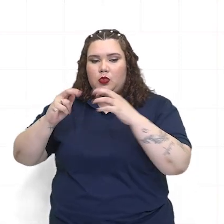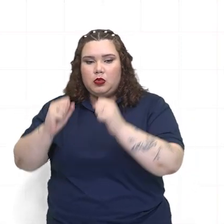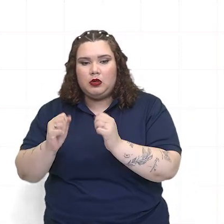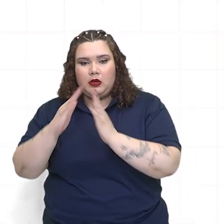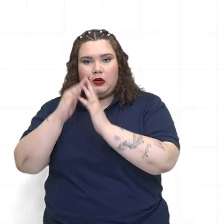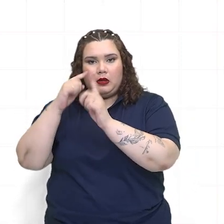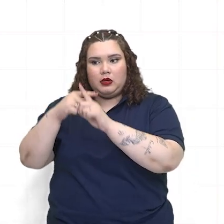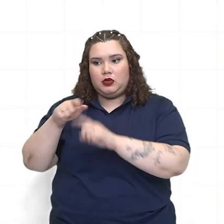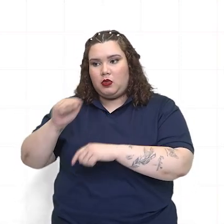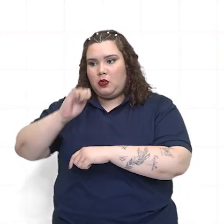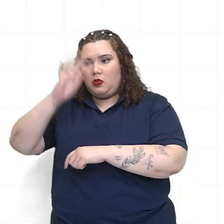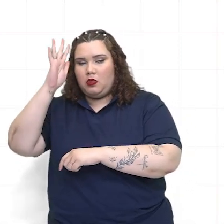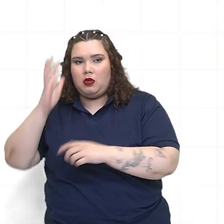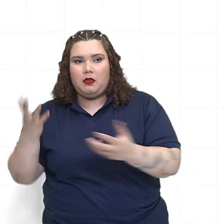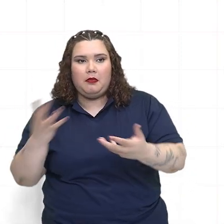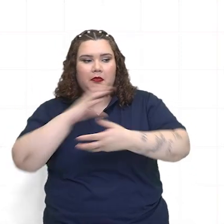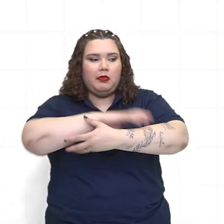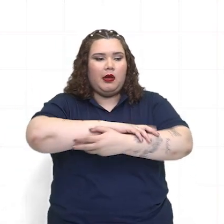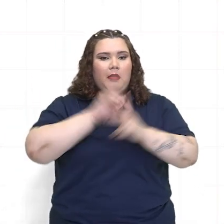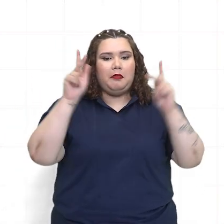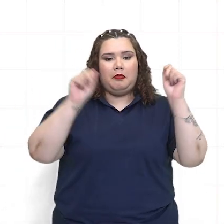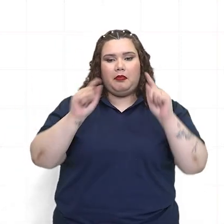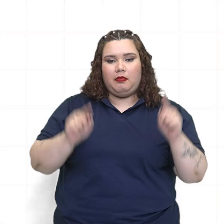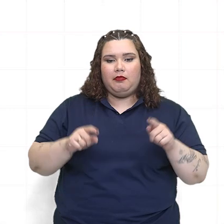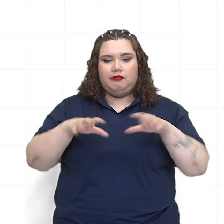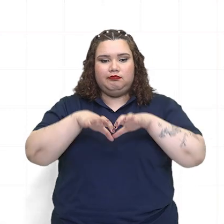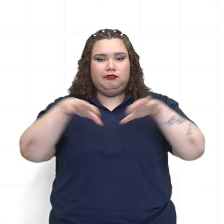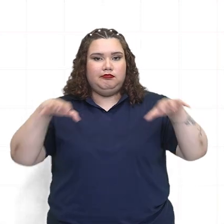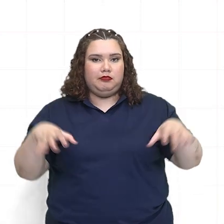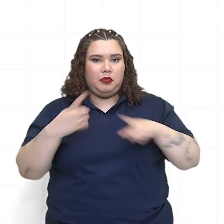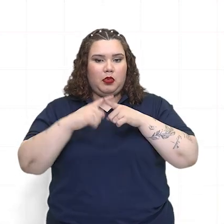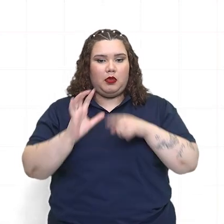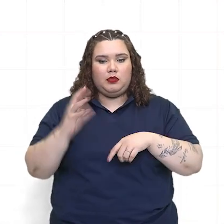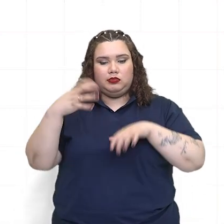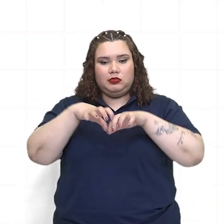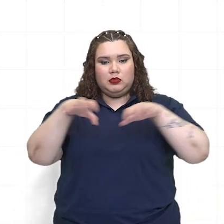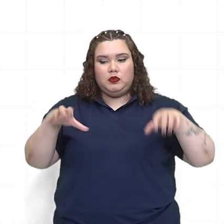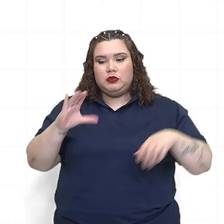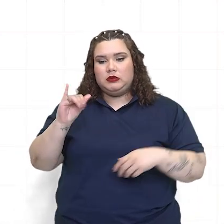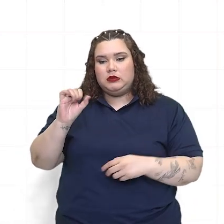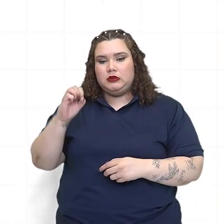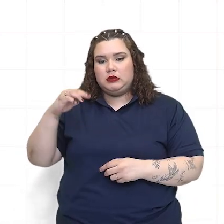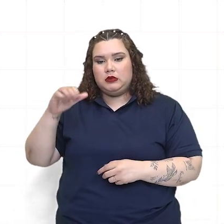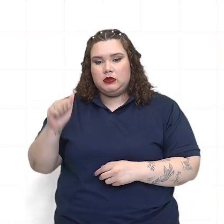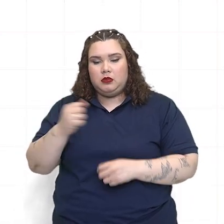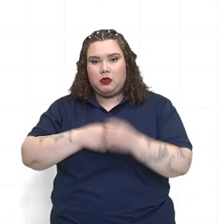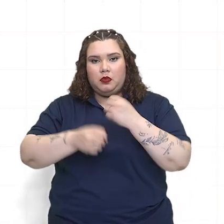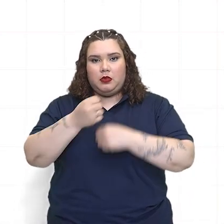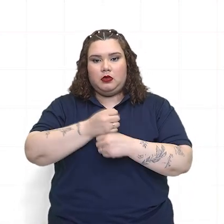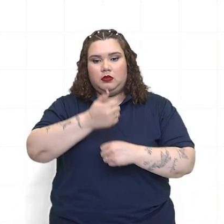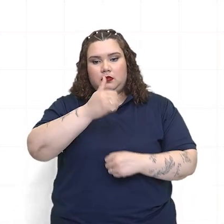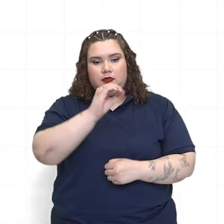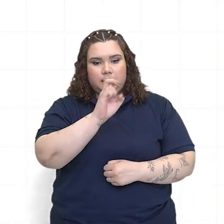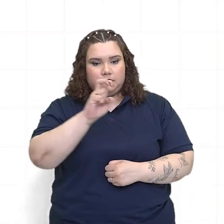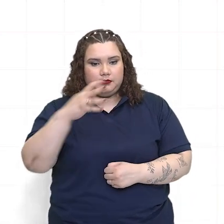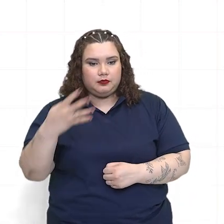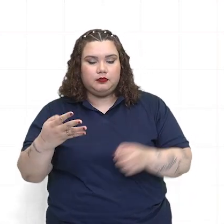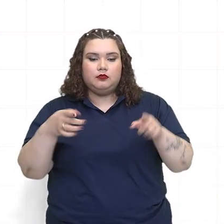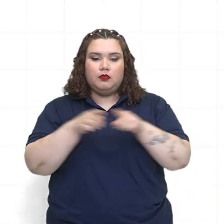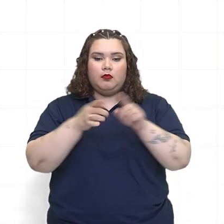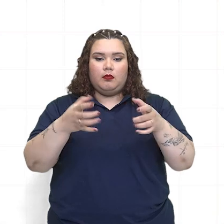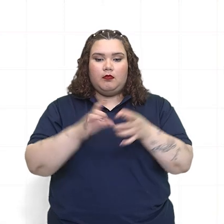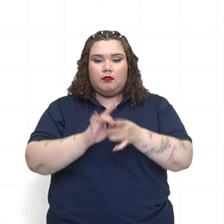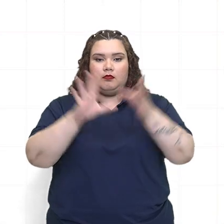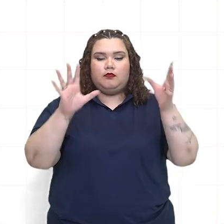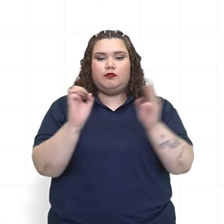igrejas de Roma e Constantinopla, que estavam separadas pelo cisma de 1054. Além disso, queria